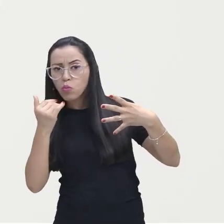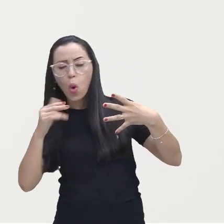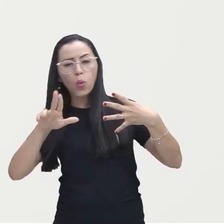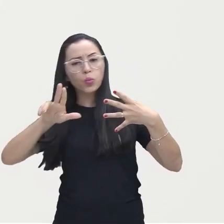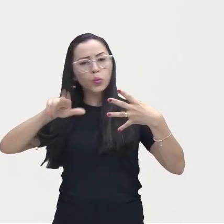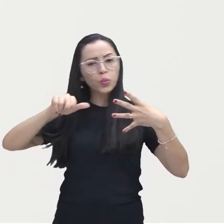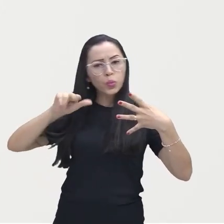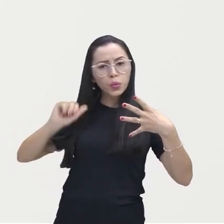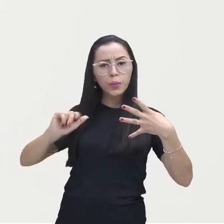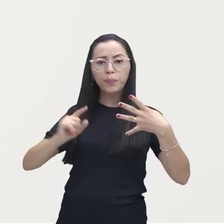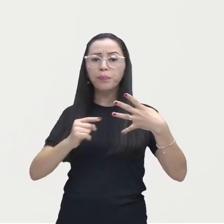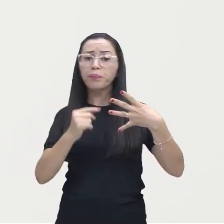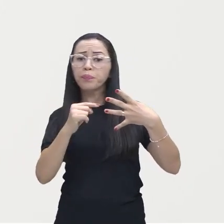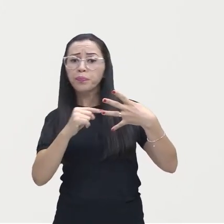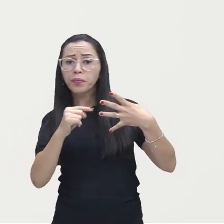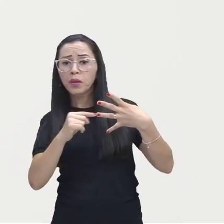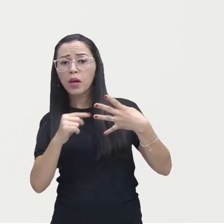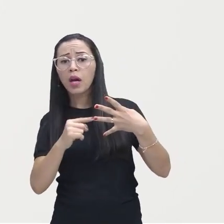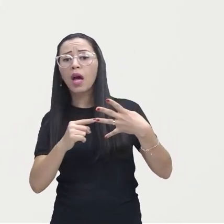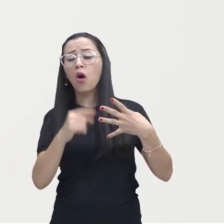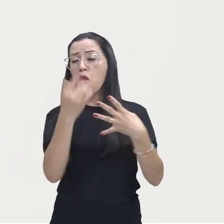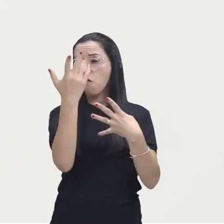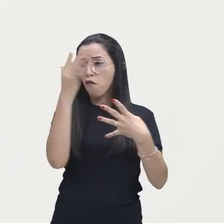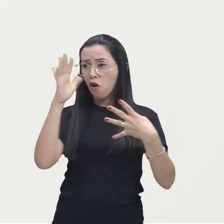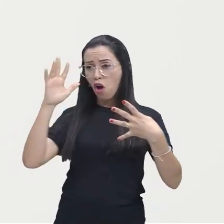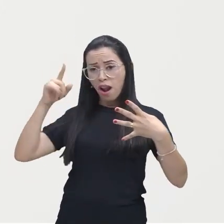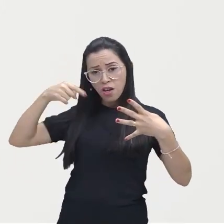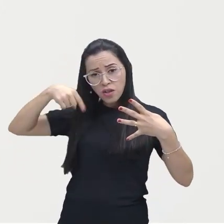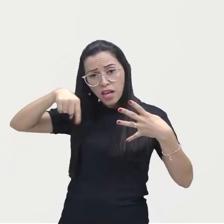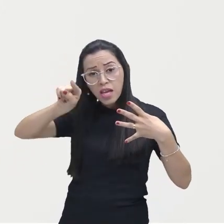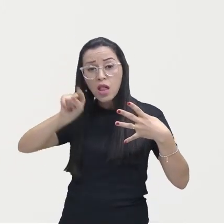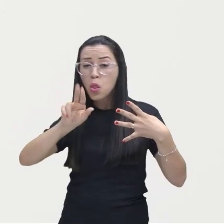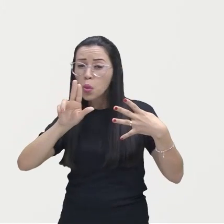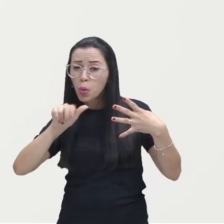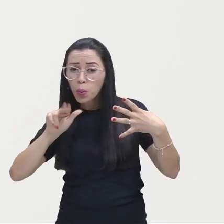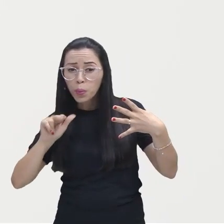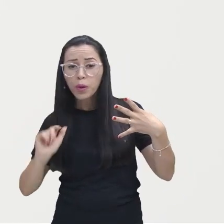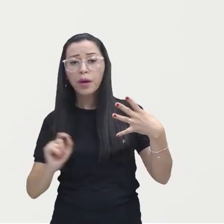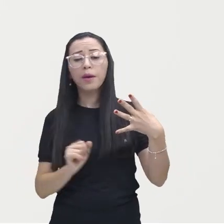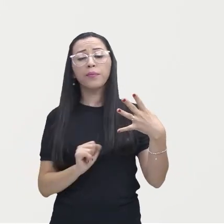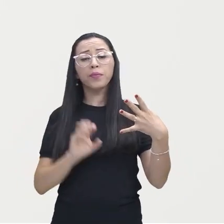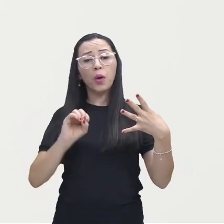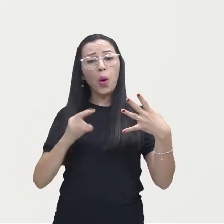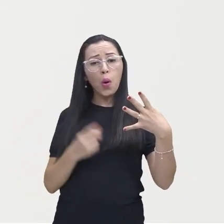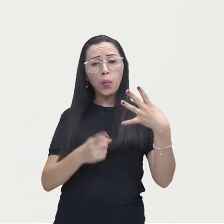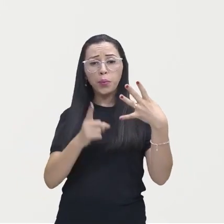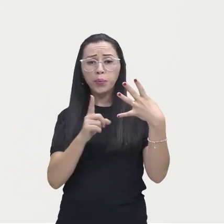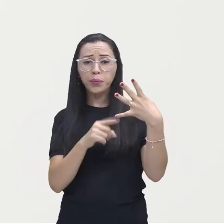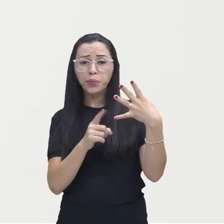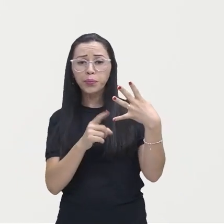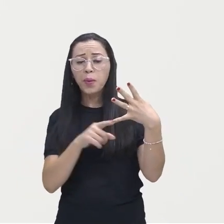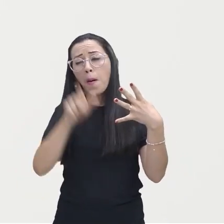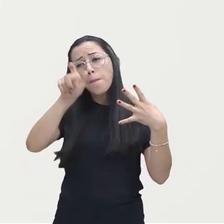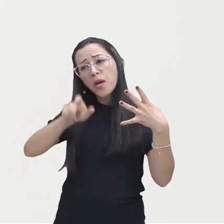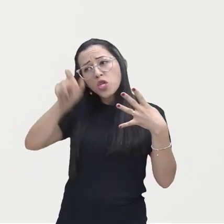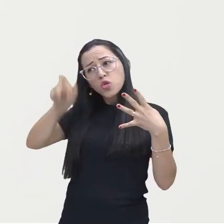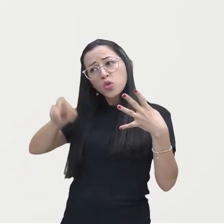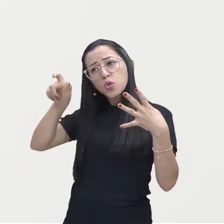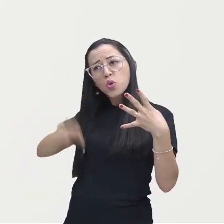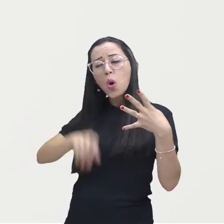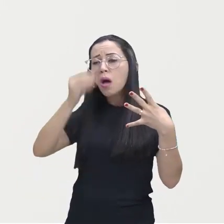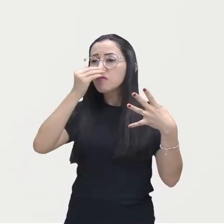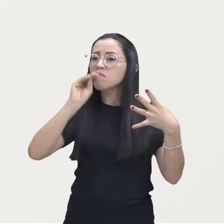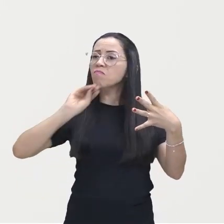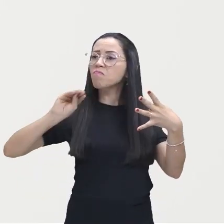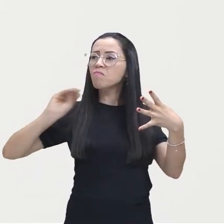muito? Ou nos ensinou que nós não devemos ir para a floresta nunca, ou que não devemos